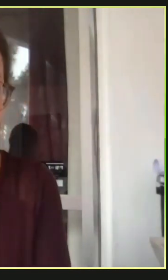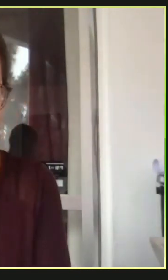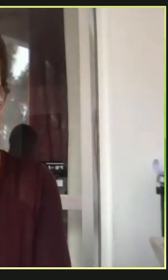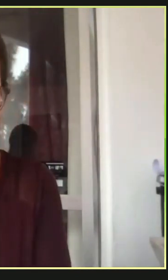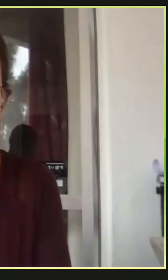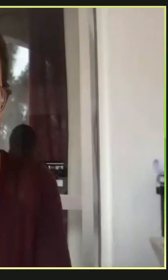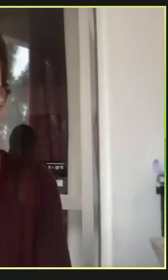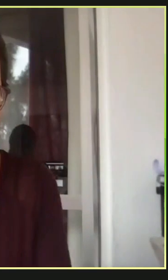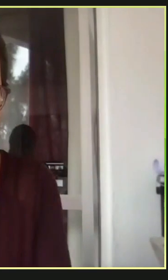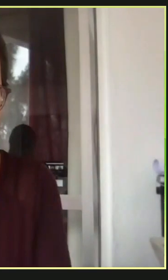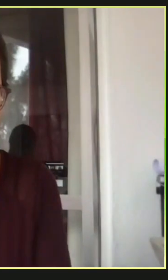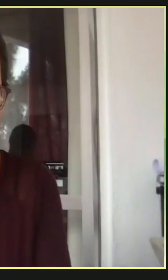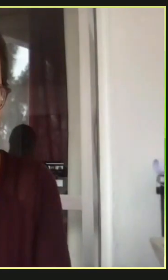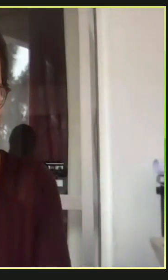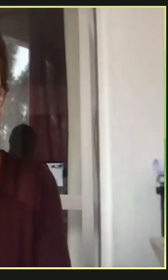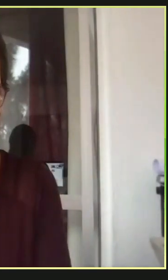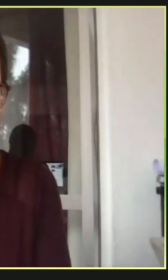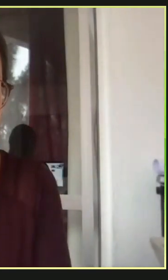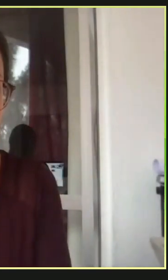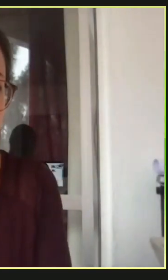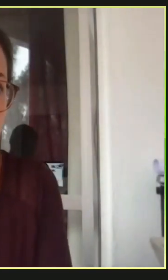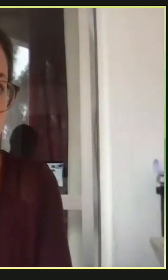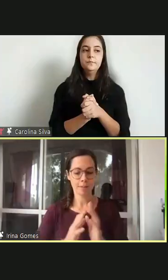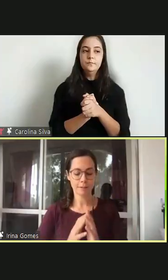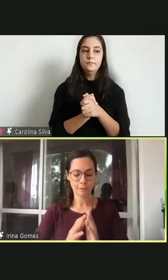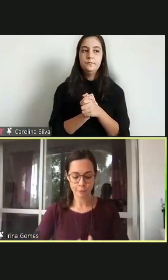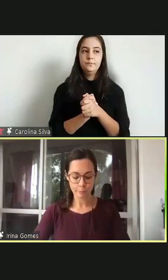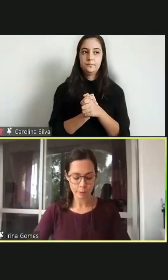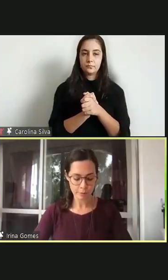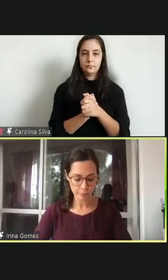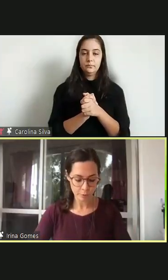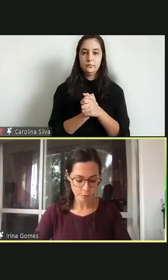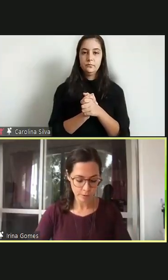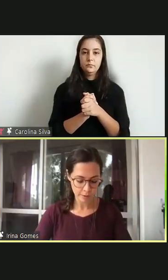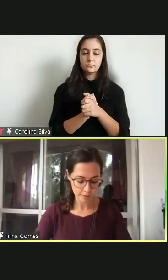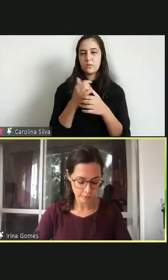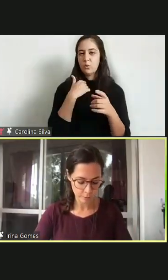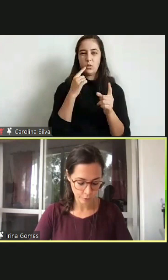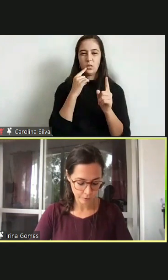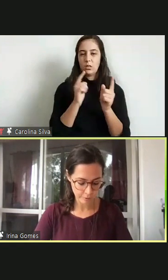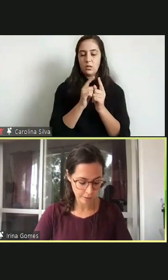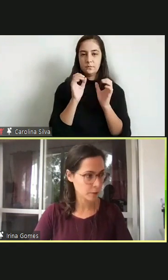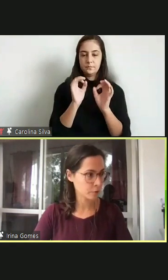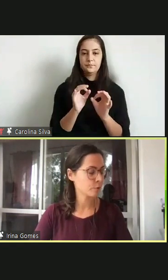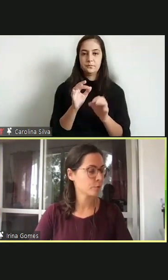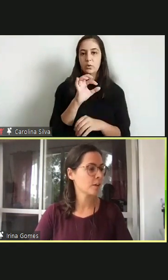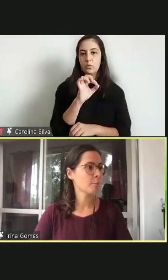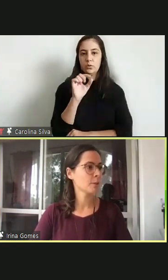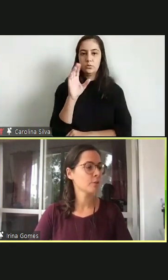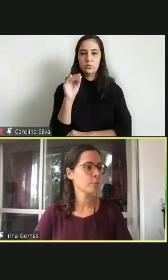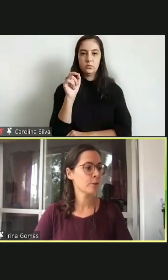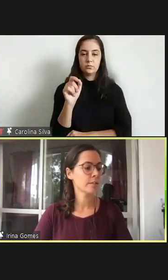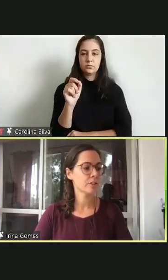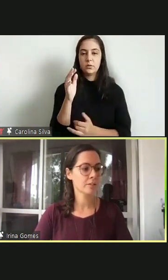passar a partilhar a apresentação. Agora, vou mesmo ser muito sucinta, 8, 10 minutos,